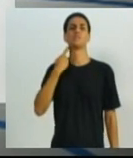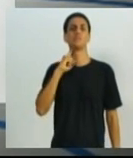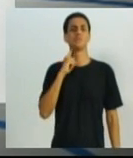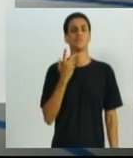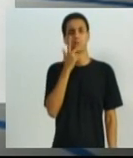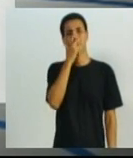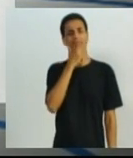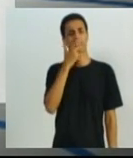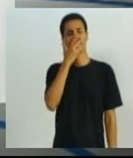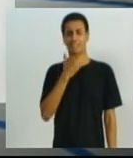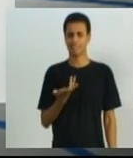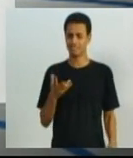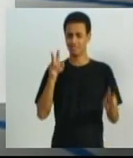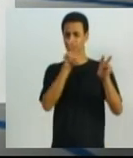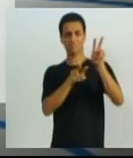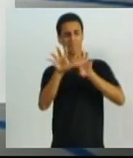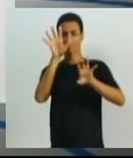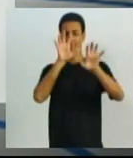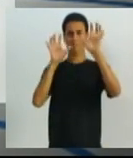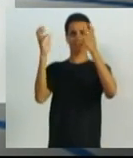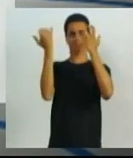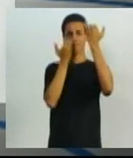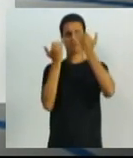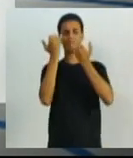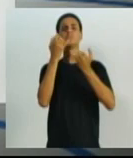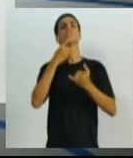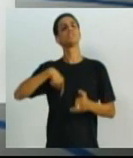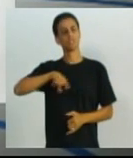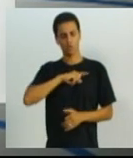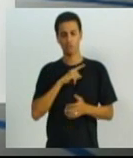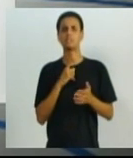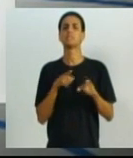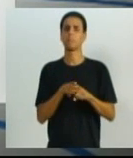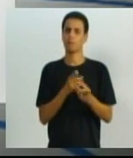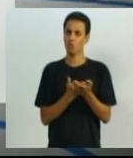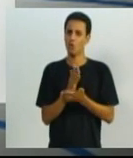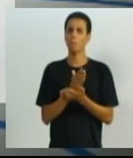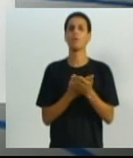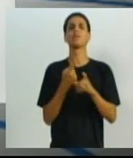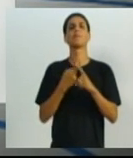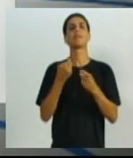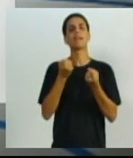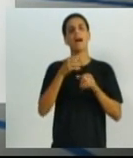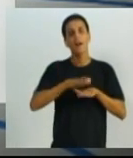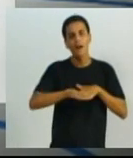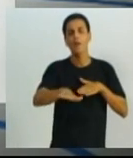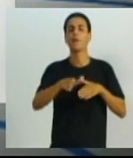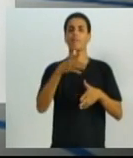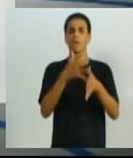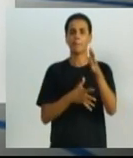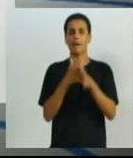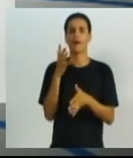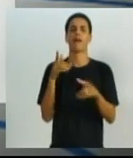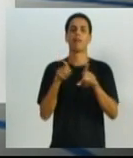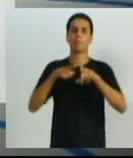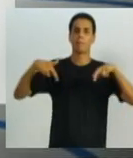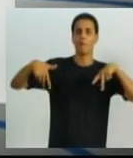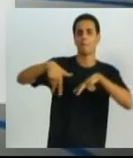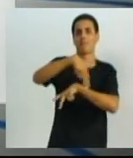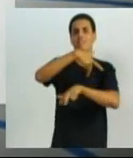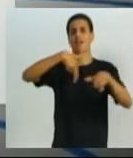assim que nos incomoda muito, porque também atrapalha o trânsito e também atrapalha as questões de mobilidade. Pode passar o próximo.